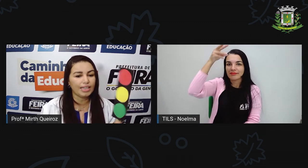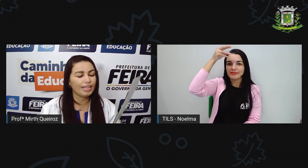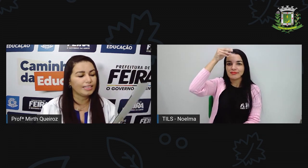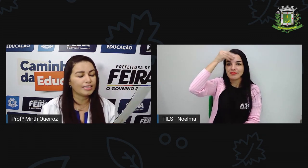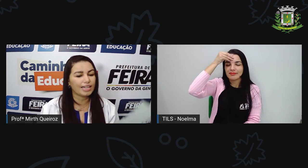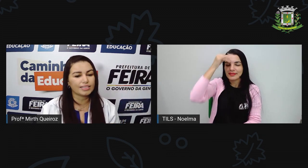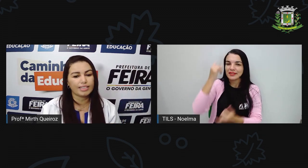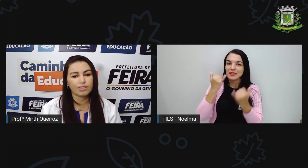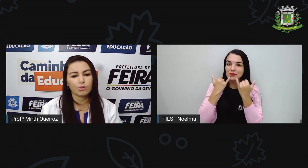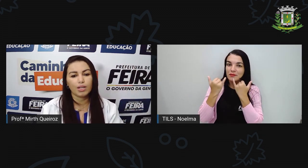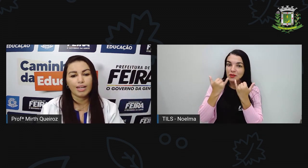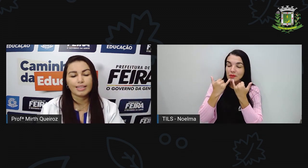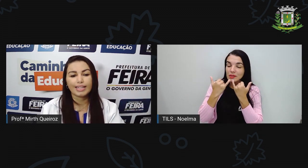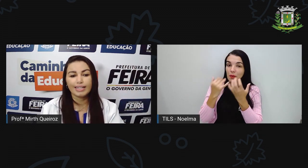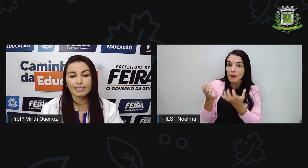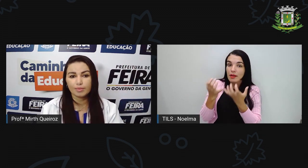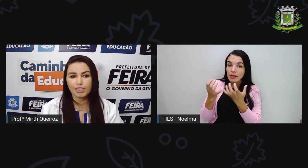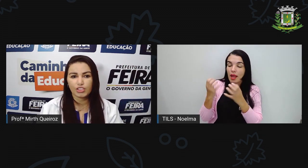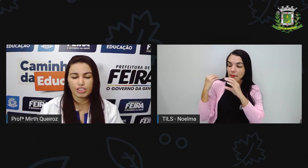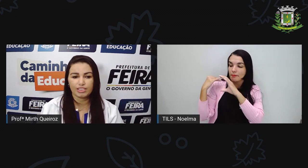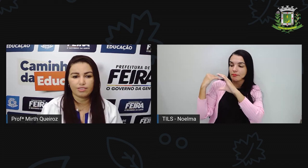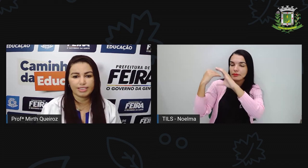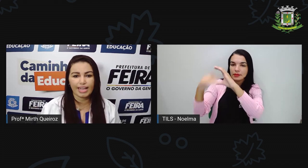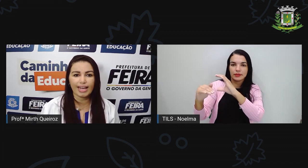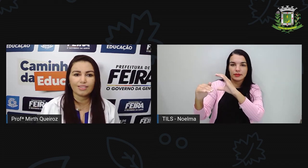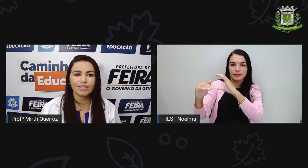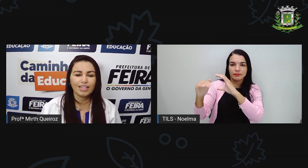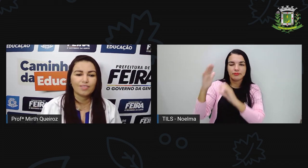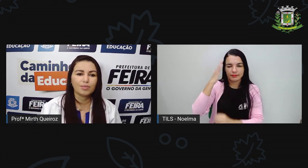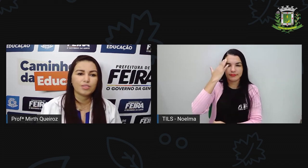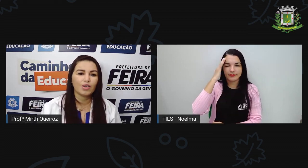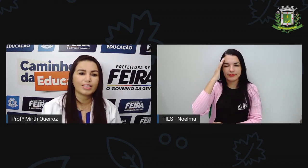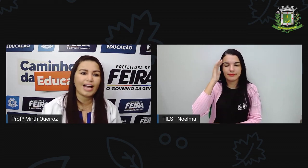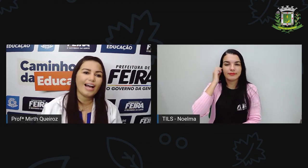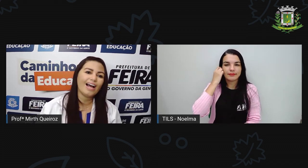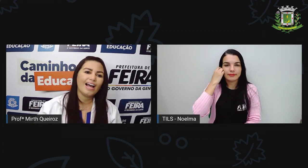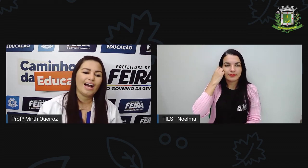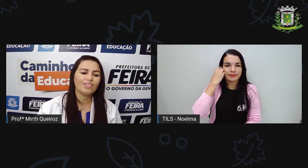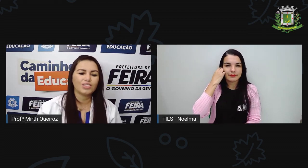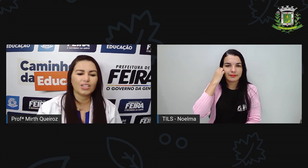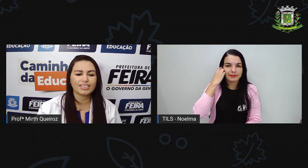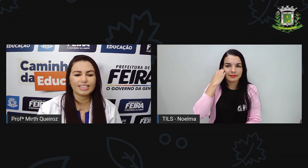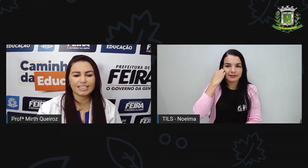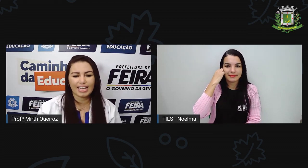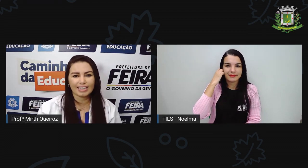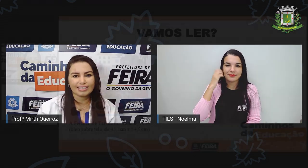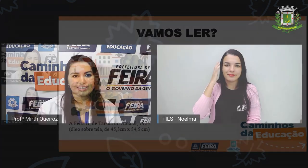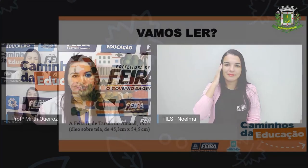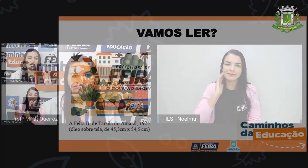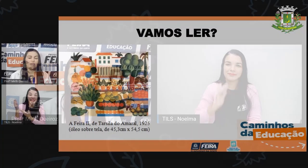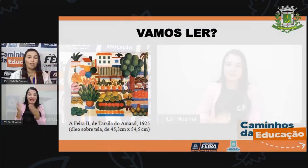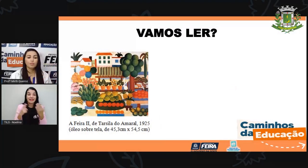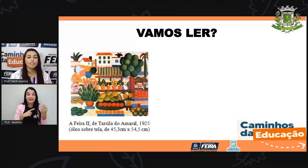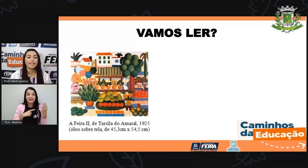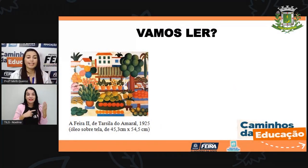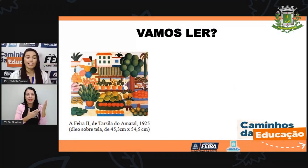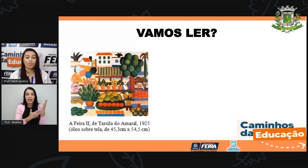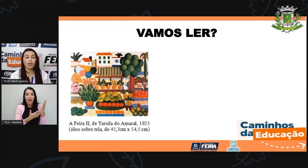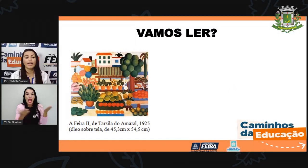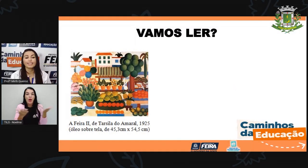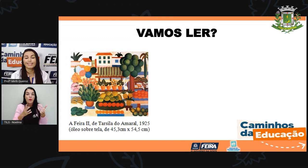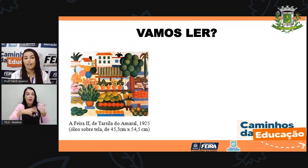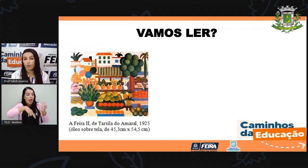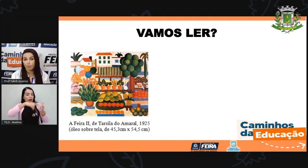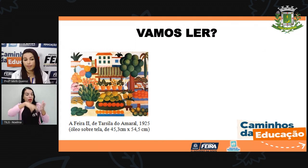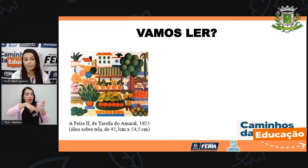ali está sendo transmitida, certo? Vamos voltar aos nossos slides. Vamos ler